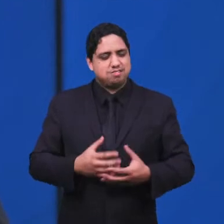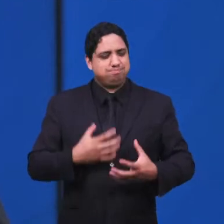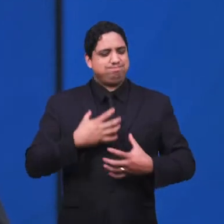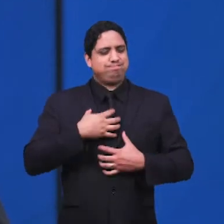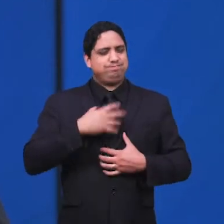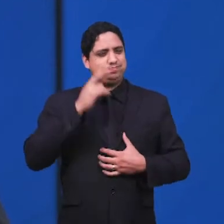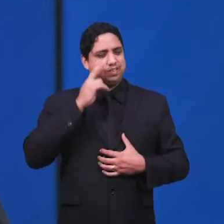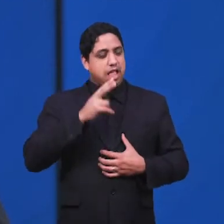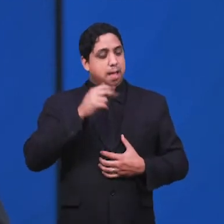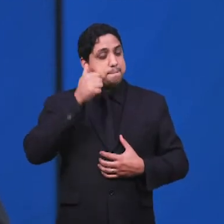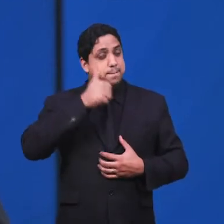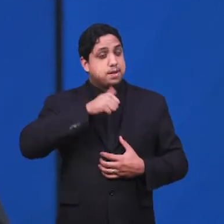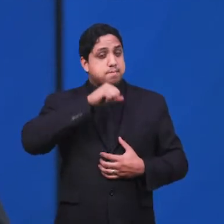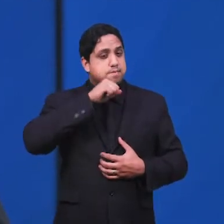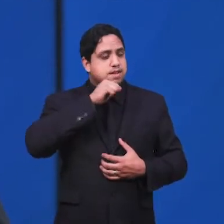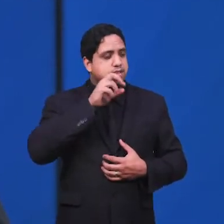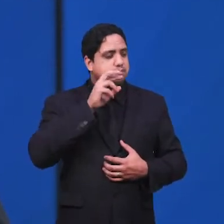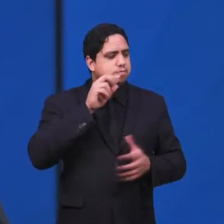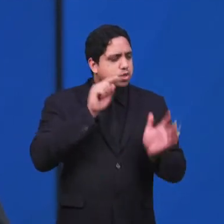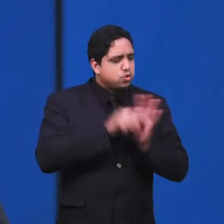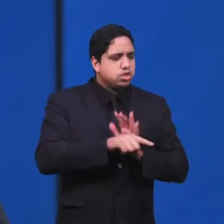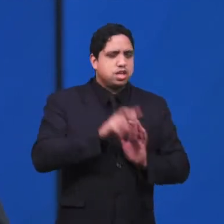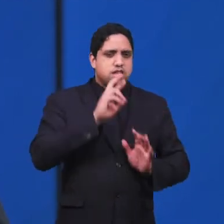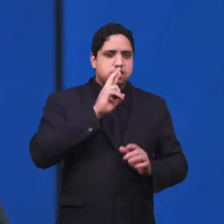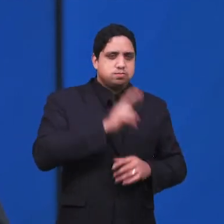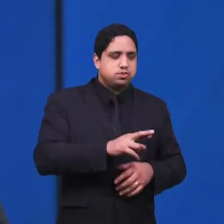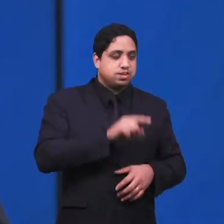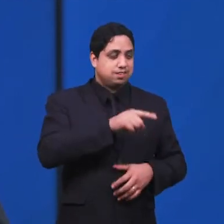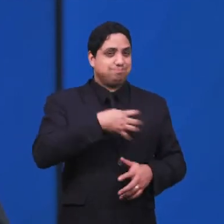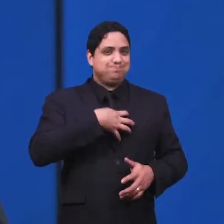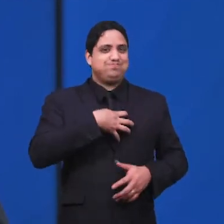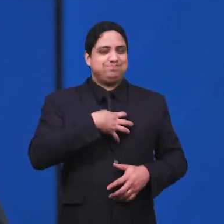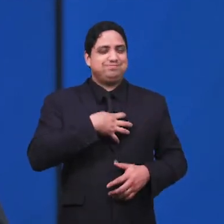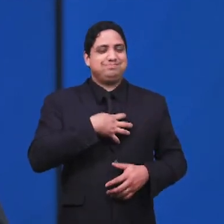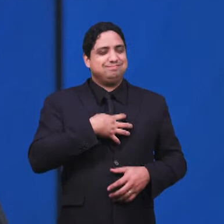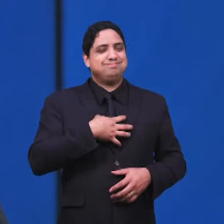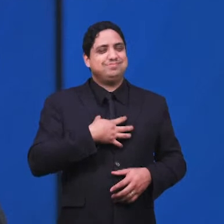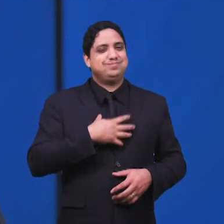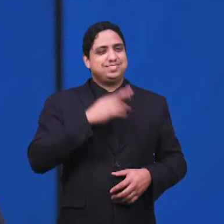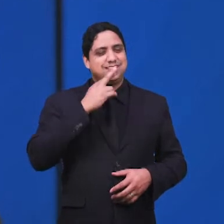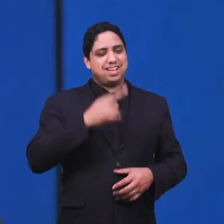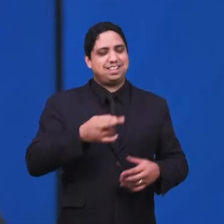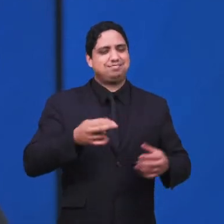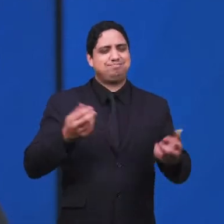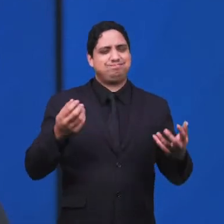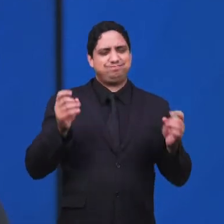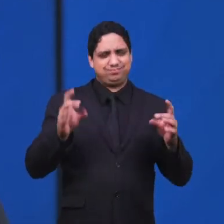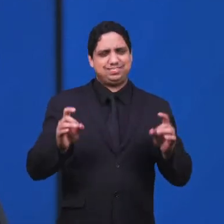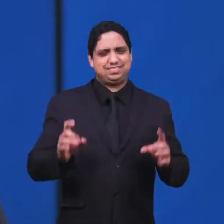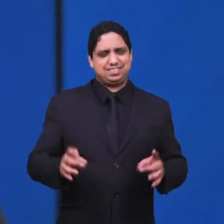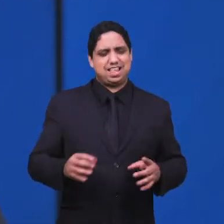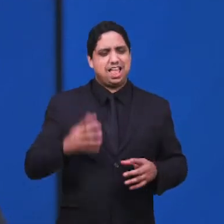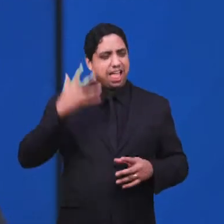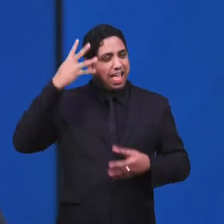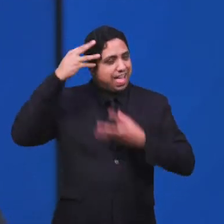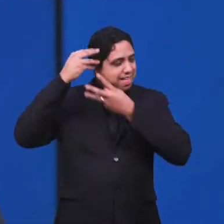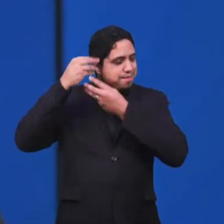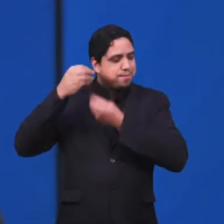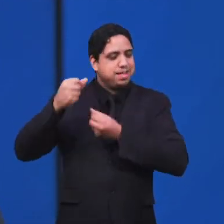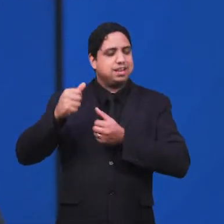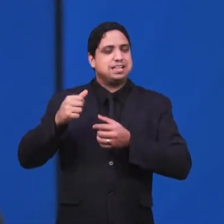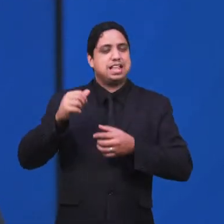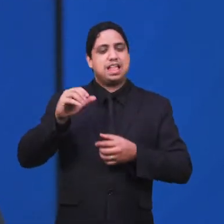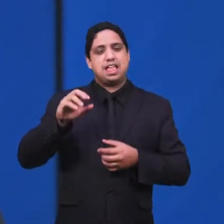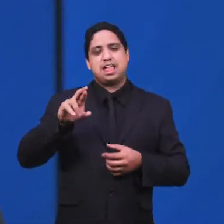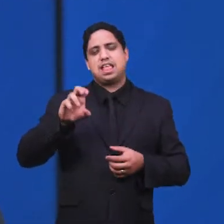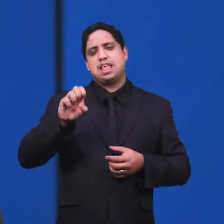a pergunta, e a resposta está ali de uma forma toda especial, né? Seus cabelos são crespos e